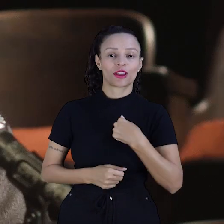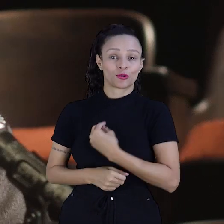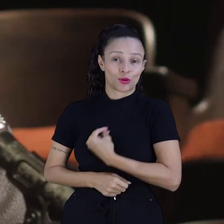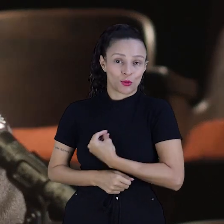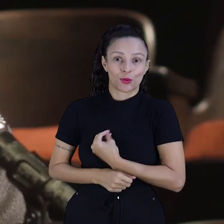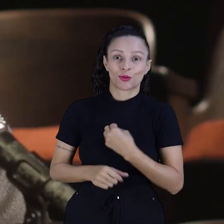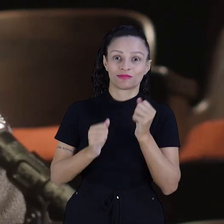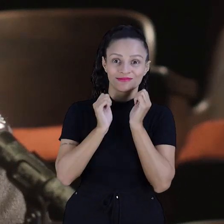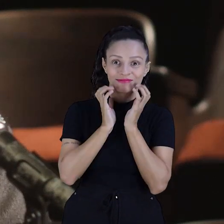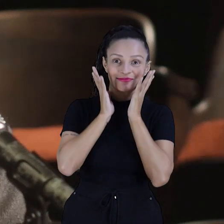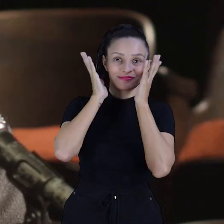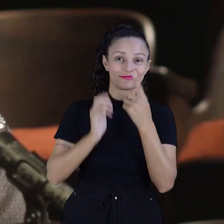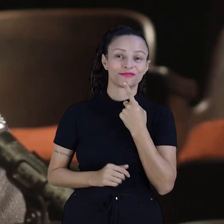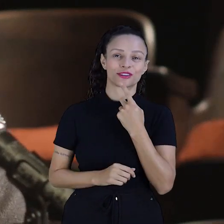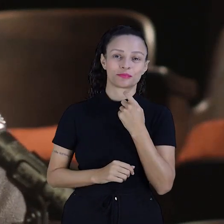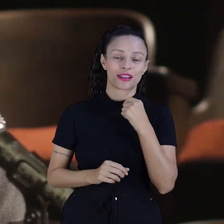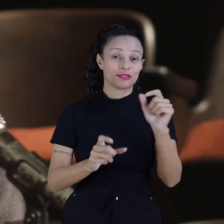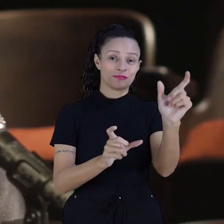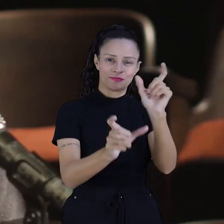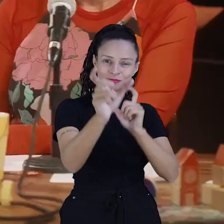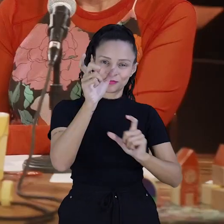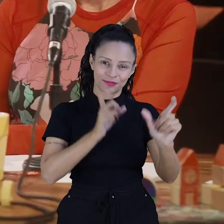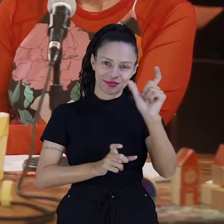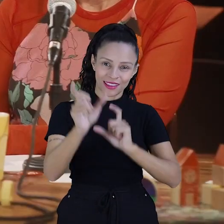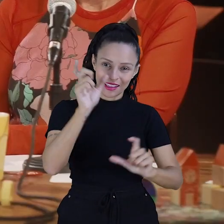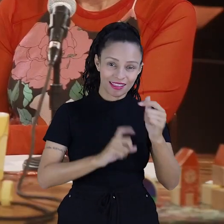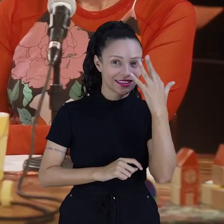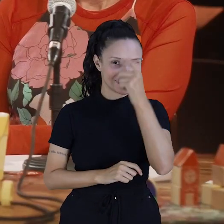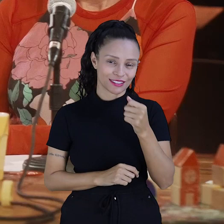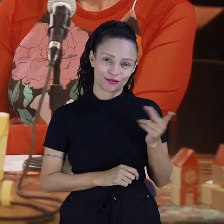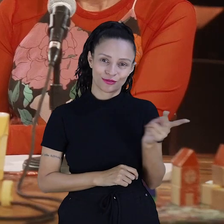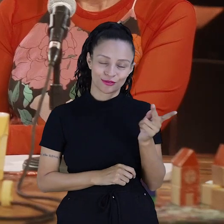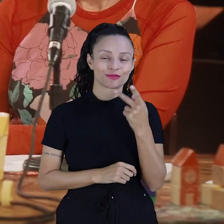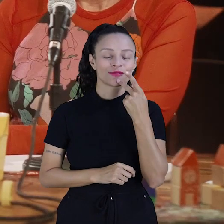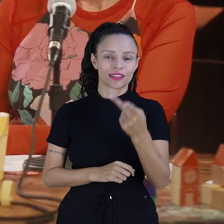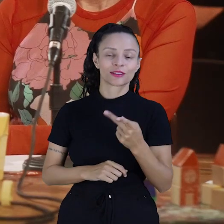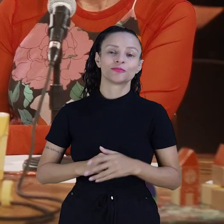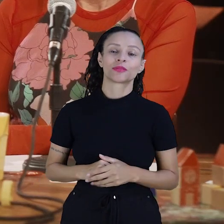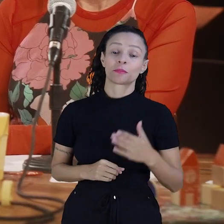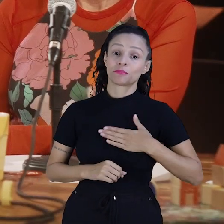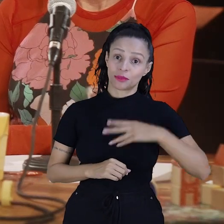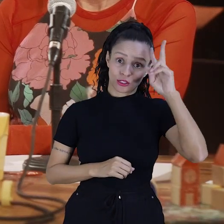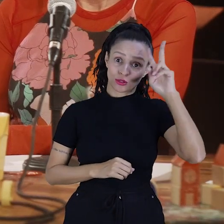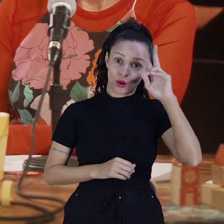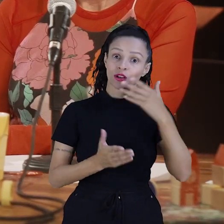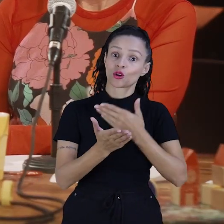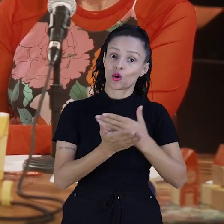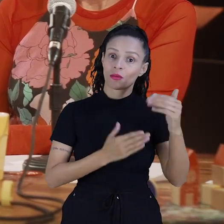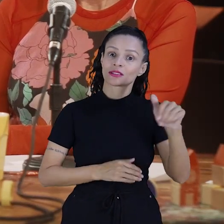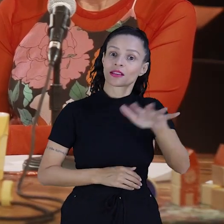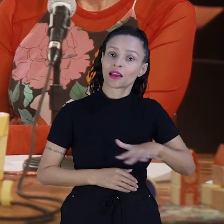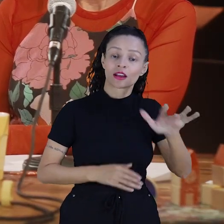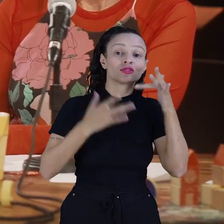convite. Tô aqui vermelho, depois de tantas coisas lindas que vocês falaram. E a minha história,